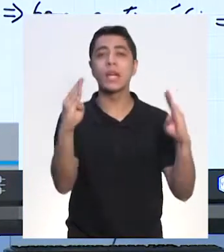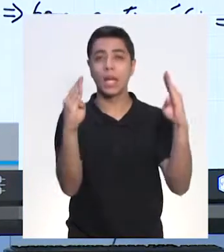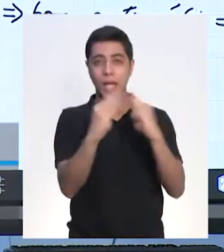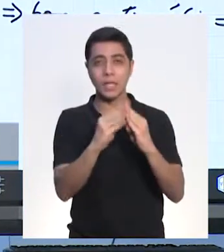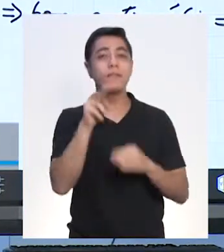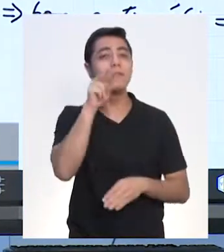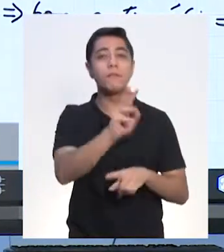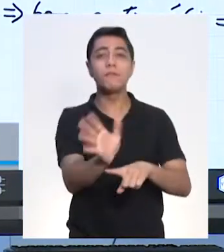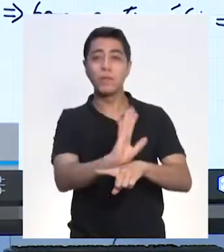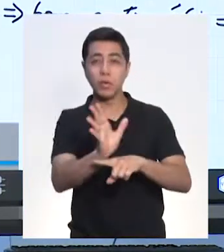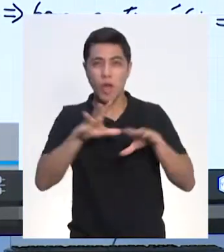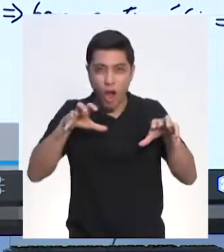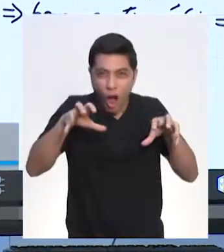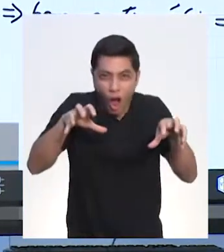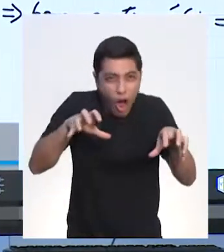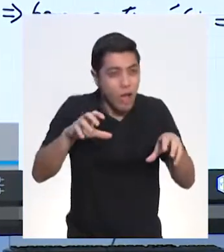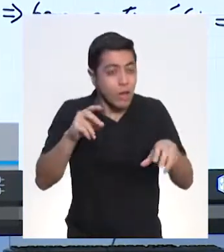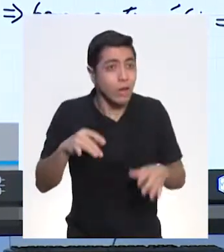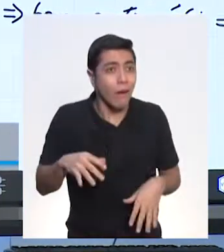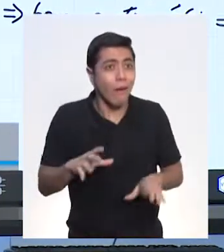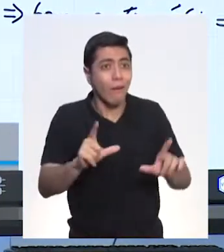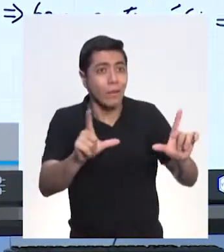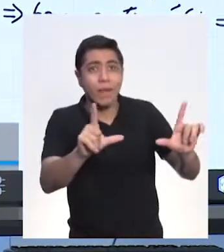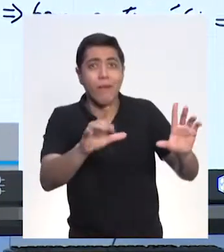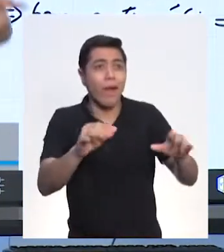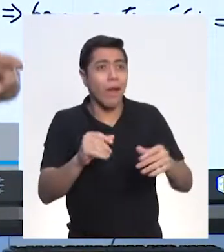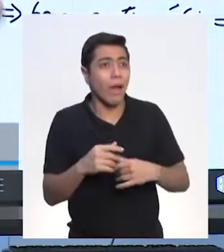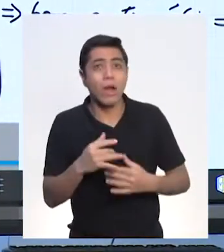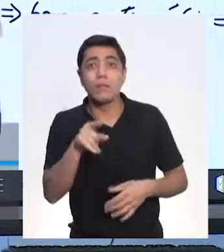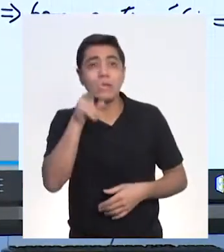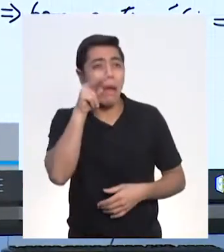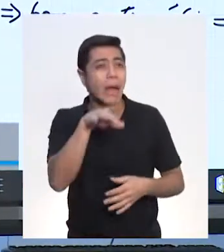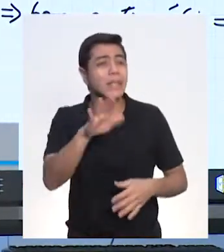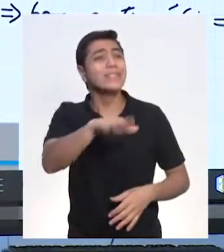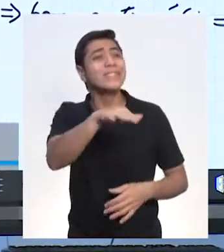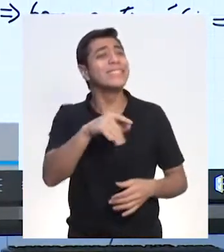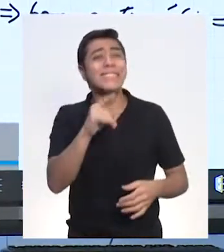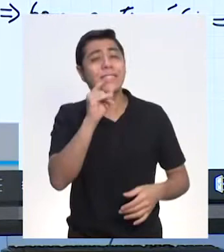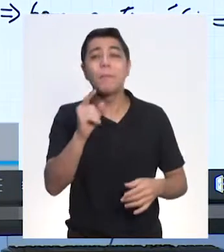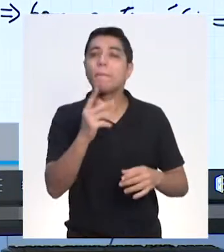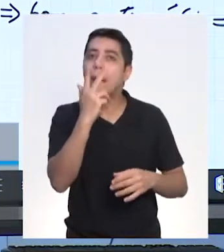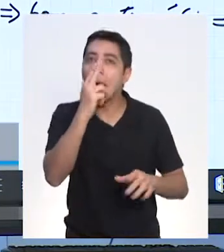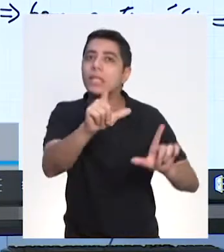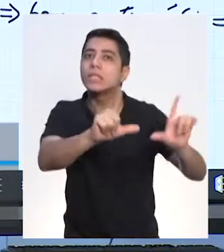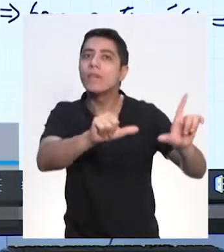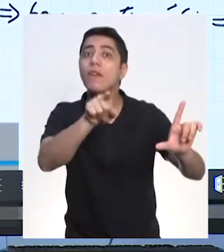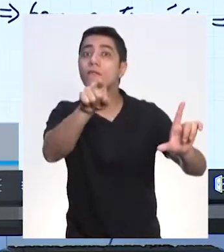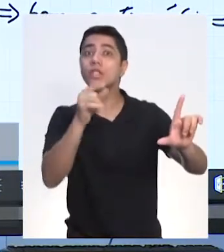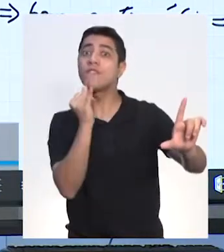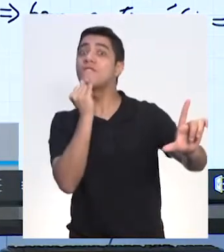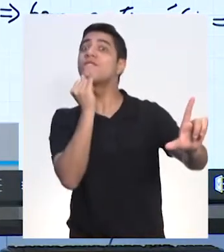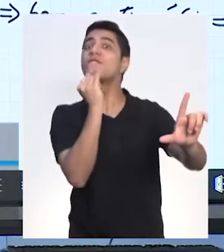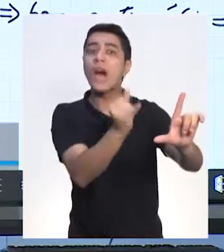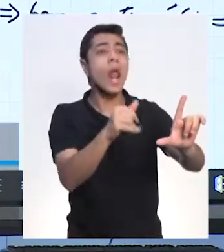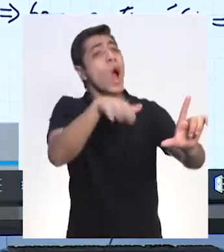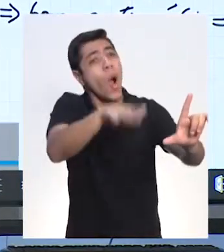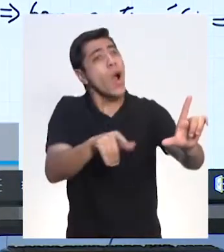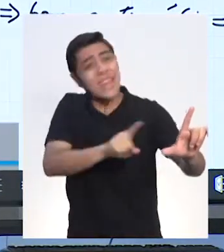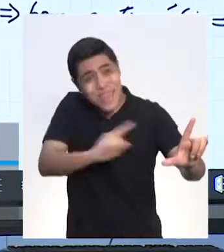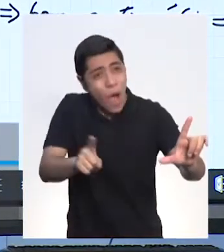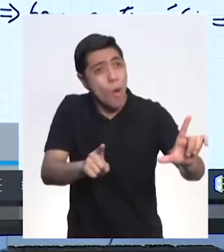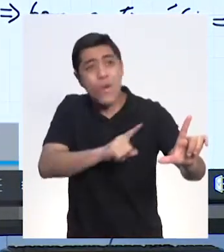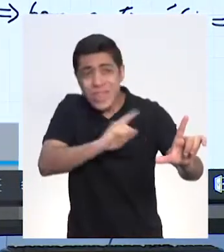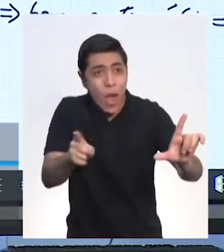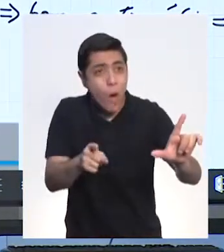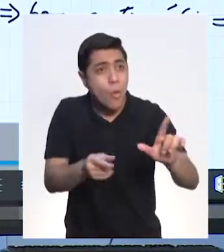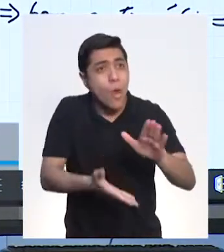começa a falar com a televisão, não entra aí, olha, o cara está atrás da porta, volta, né? E você acaba falando com a televisão. Por quê? Você